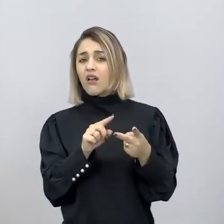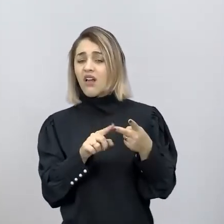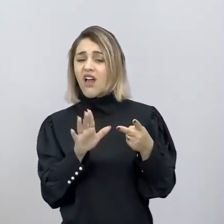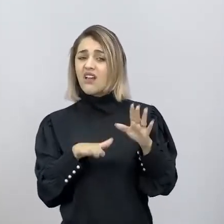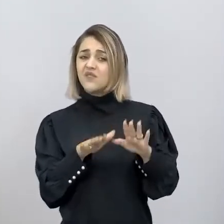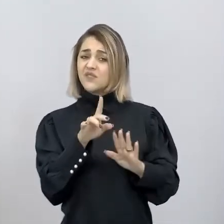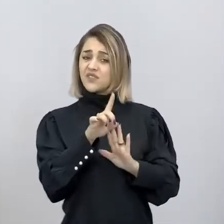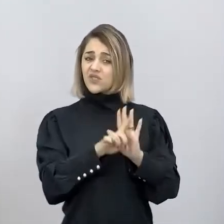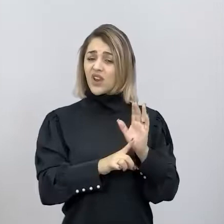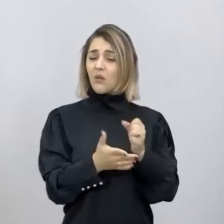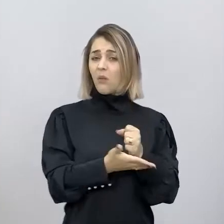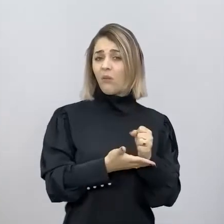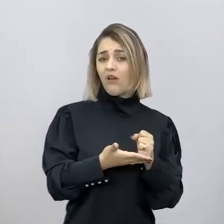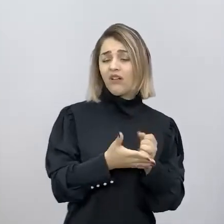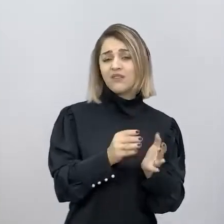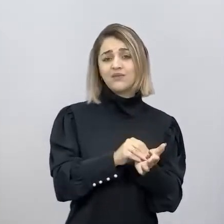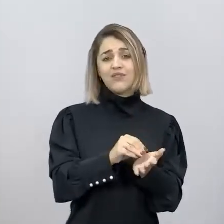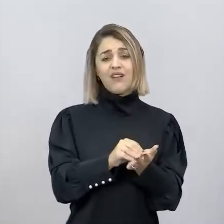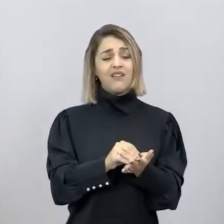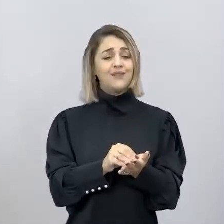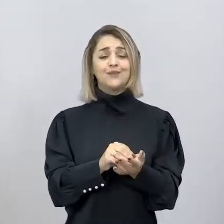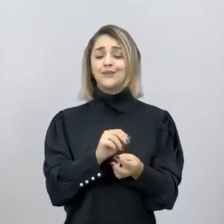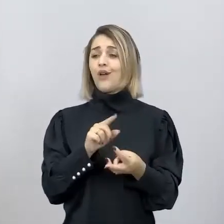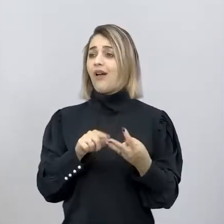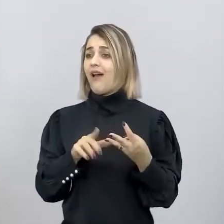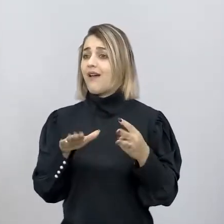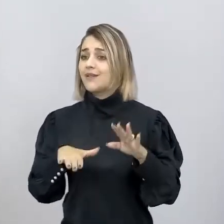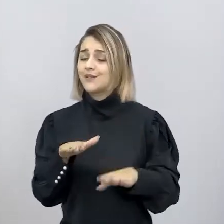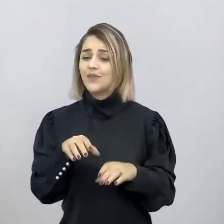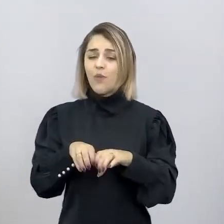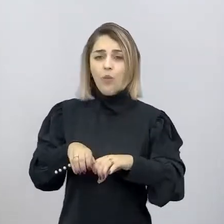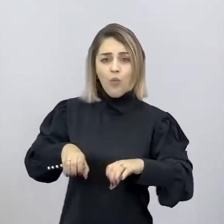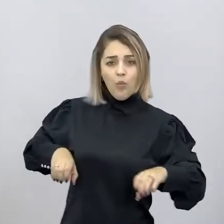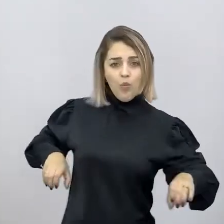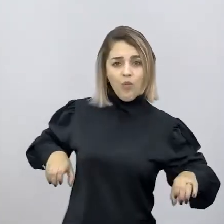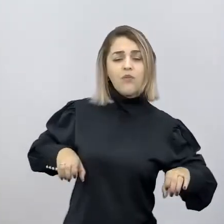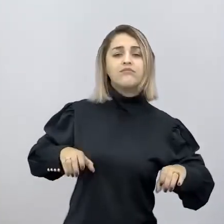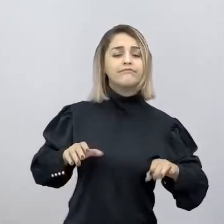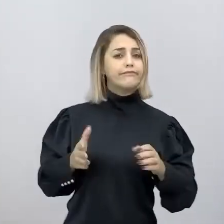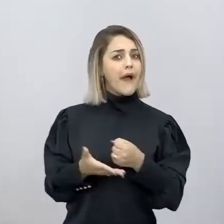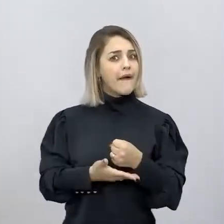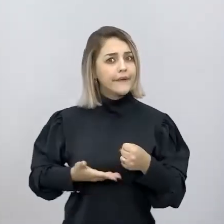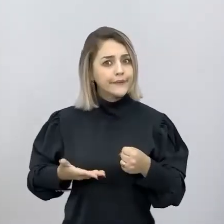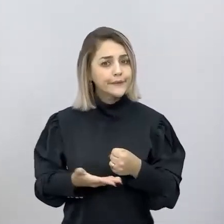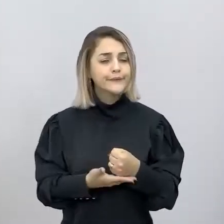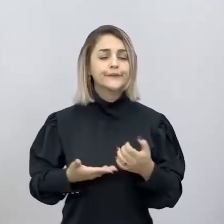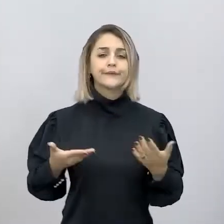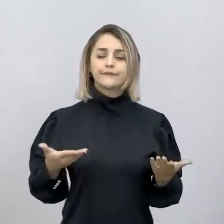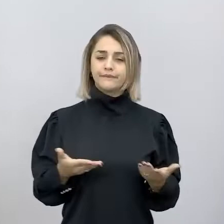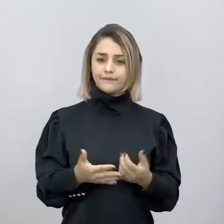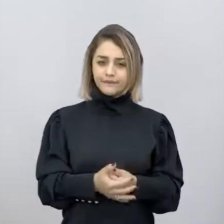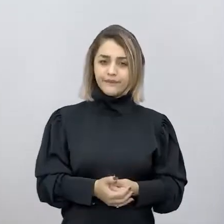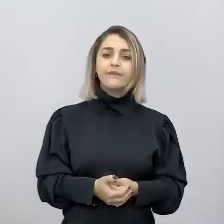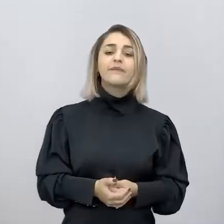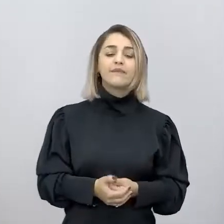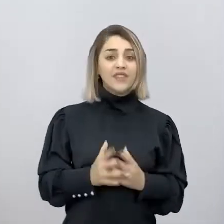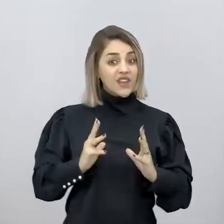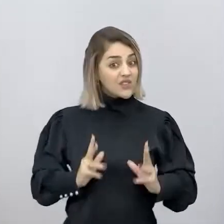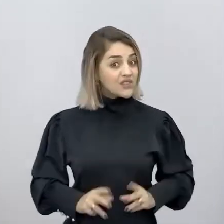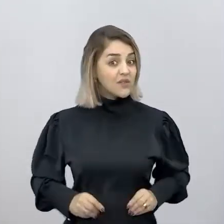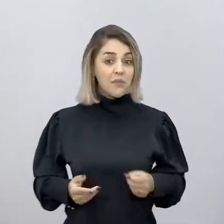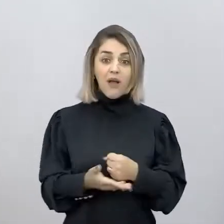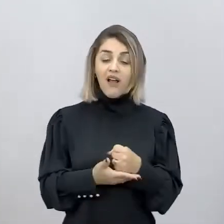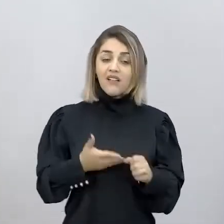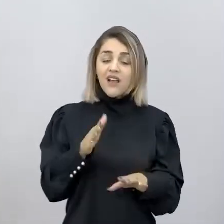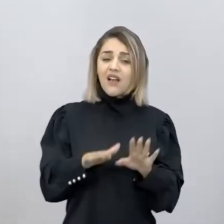mais básicos, onde o Estado não alcança, onde a iniciativa privada também não alcança, às vezes é na própria escola. Na própria